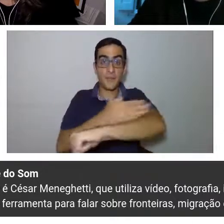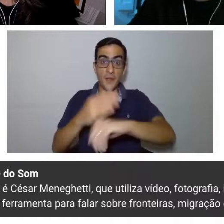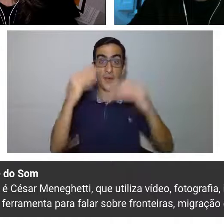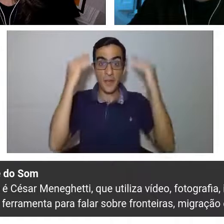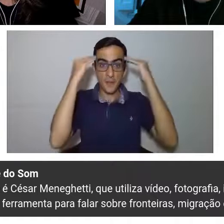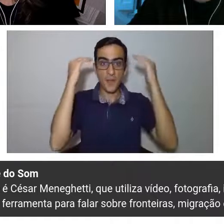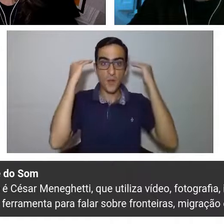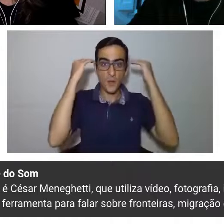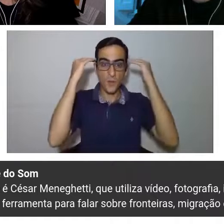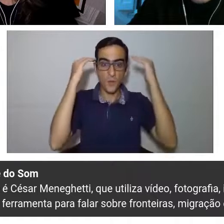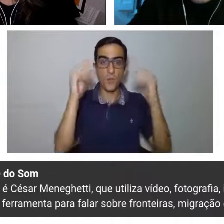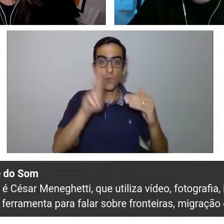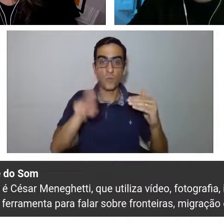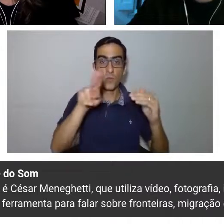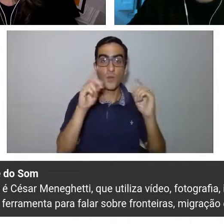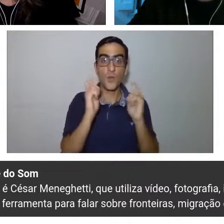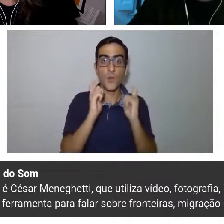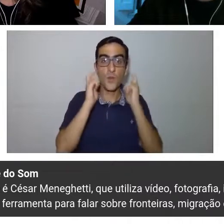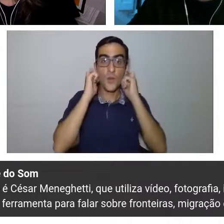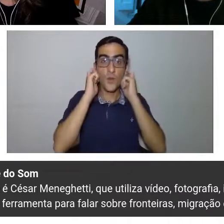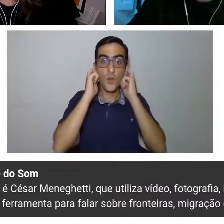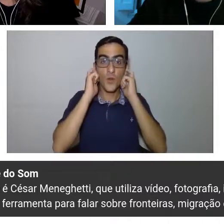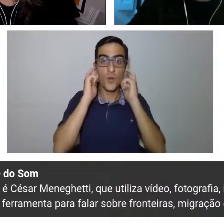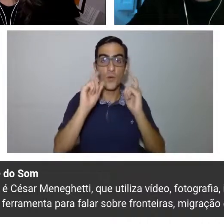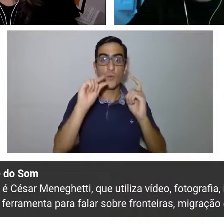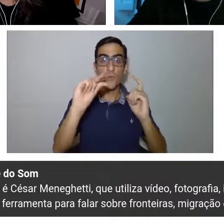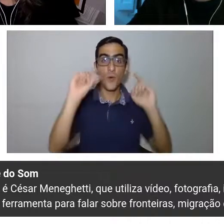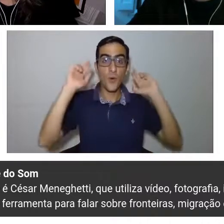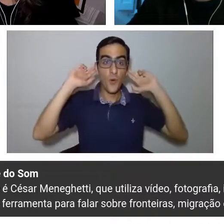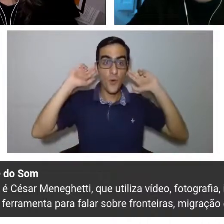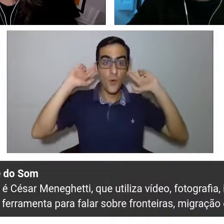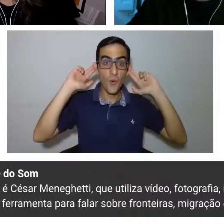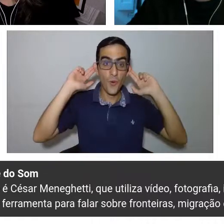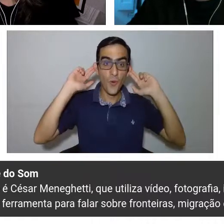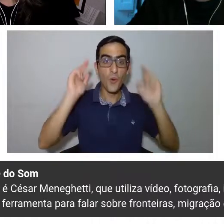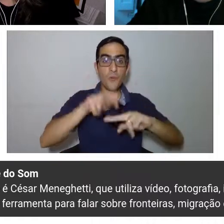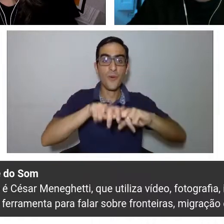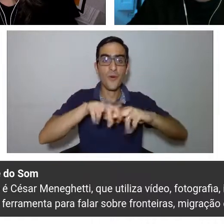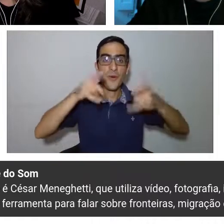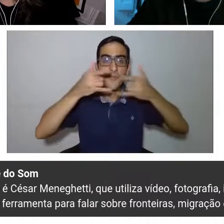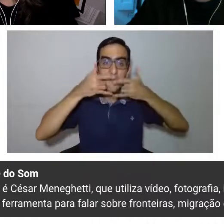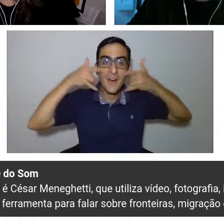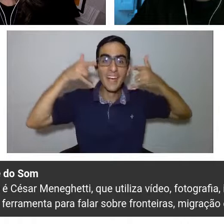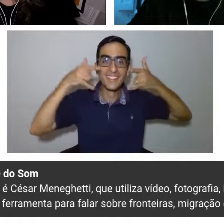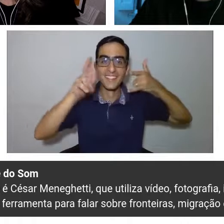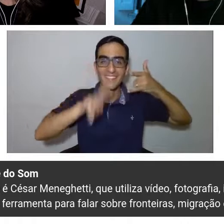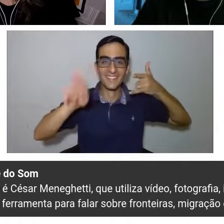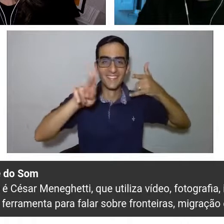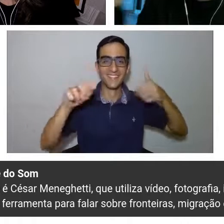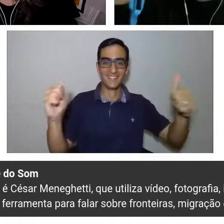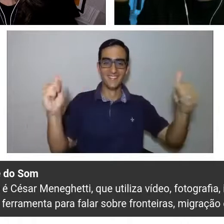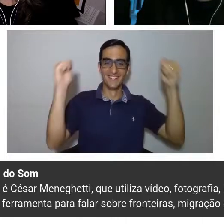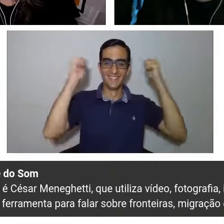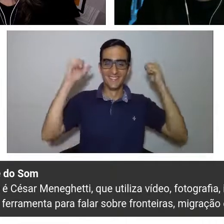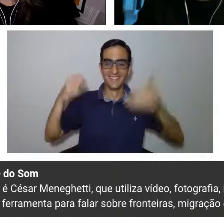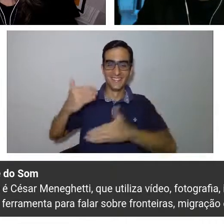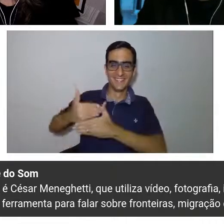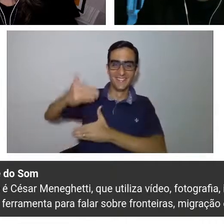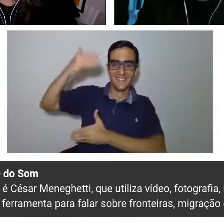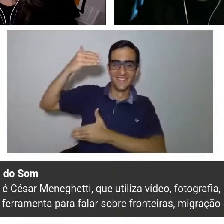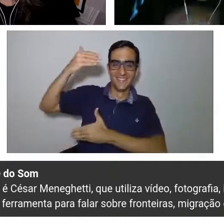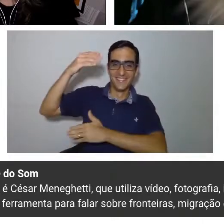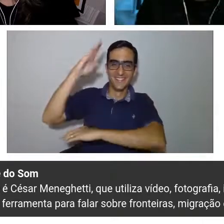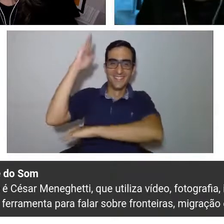ouvido branco, estou com a orelha abanada de tanto usar máscara. Atrás de mim tem uma parede branca com uma